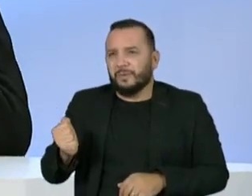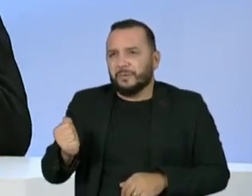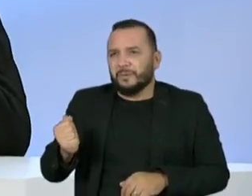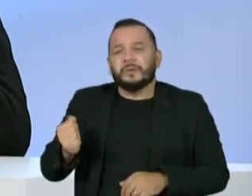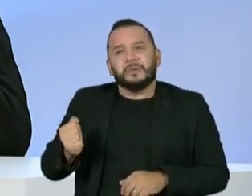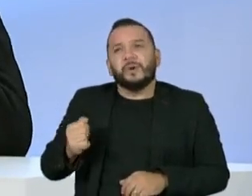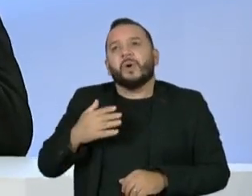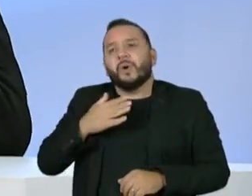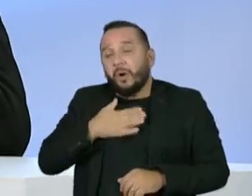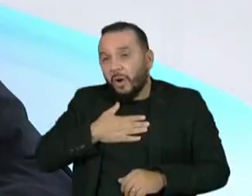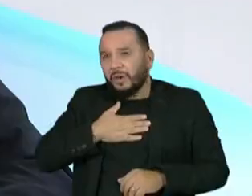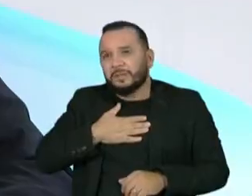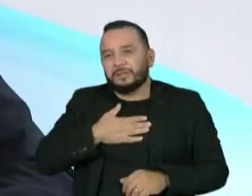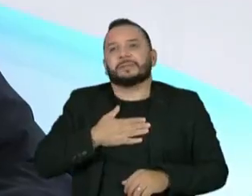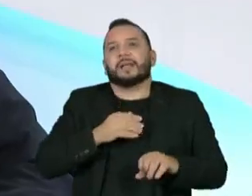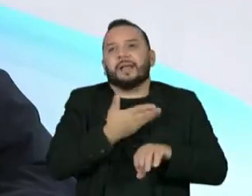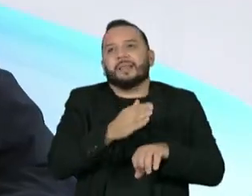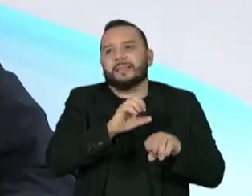não precisa procurar mais?